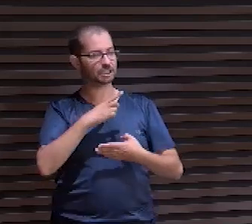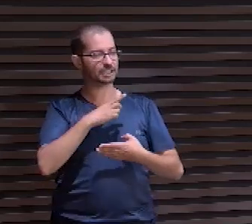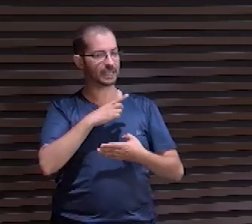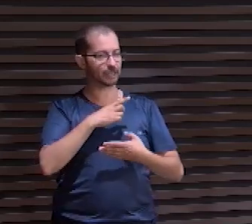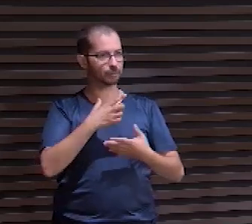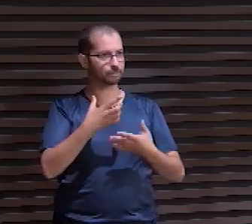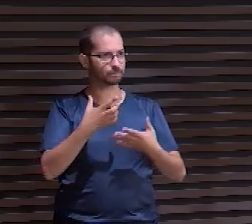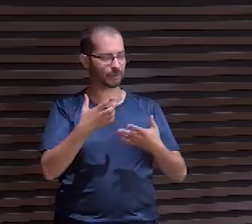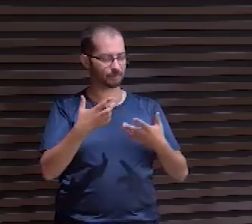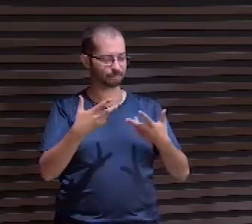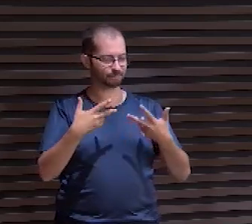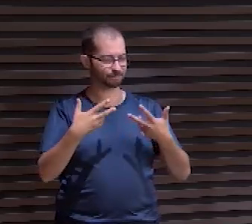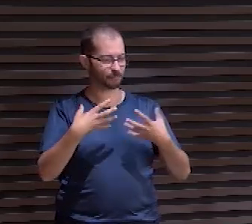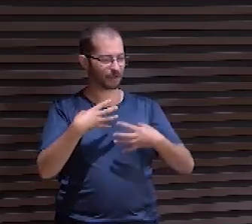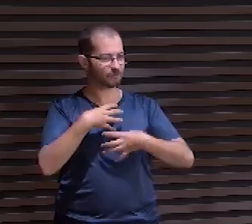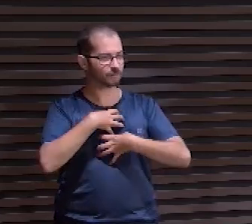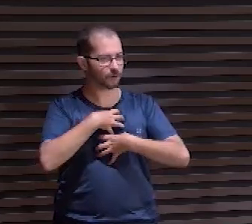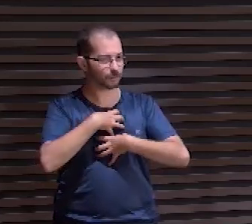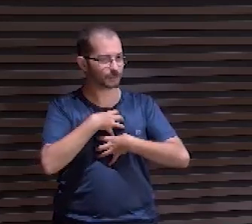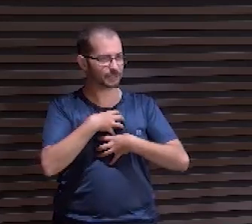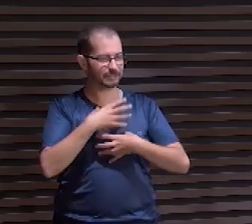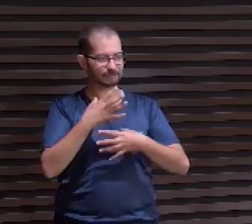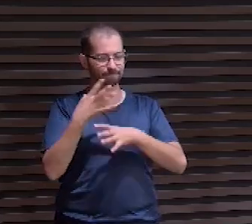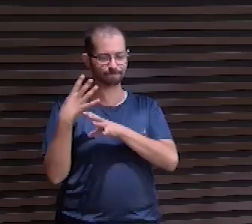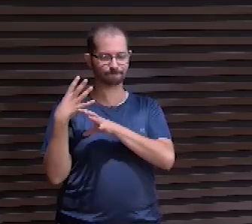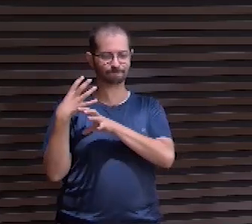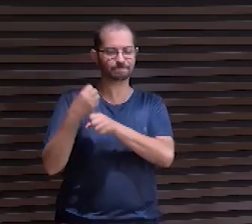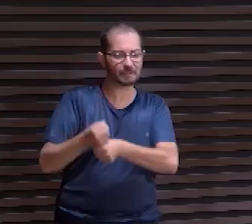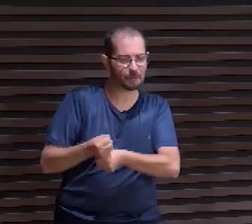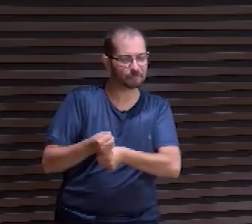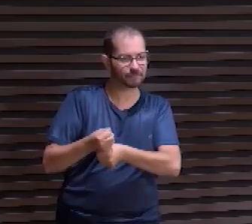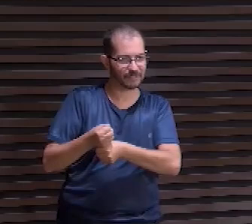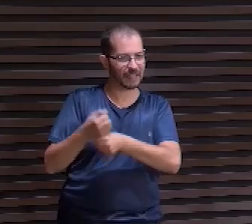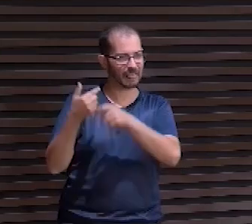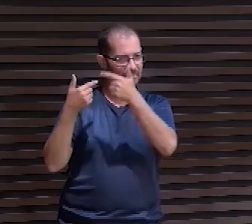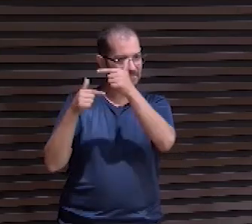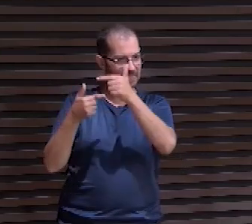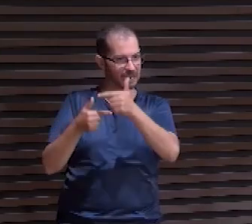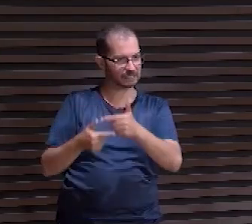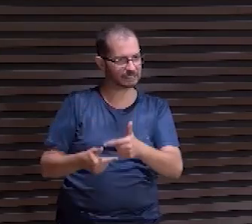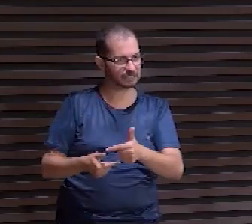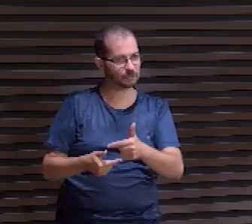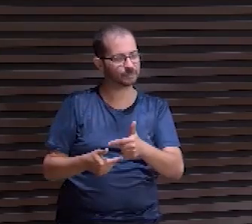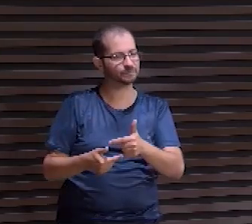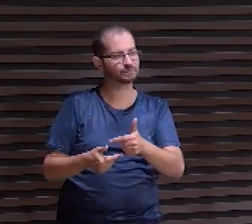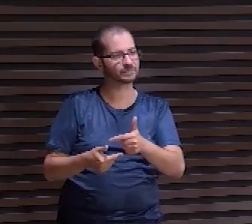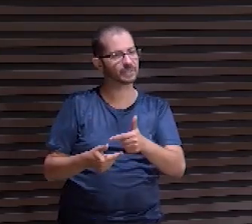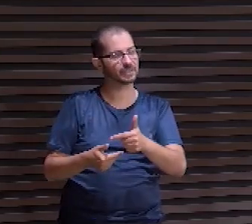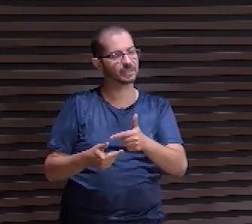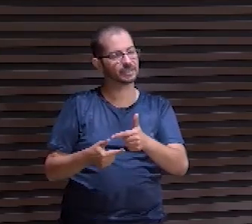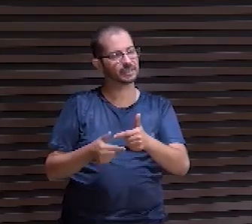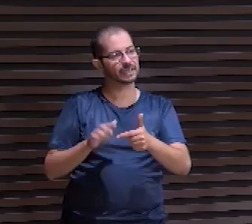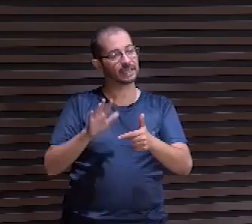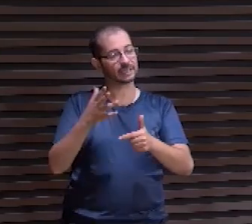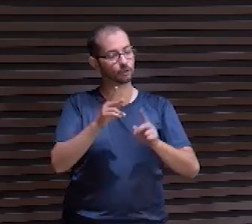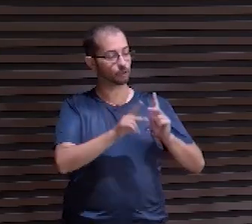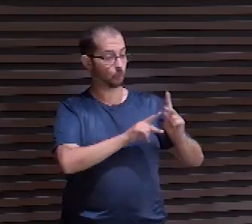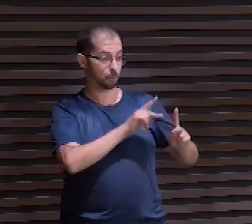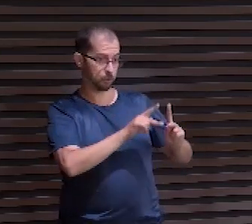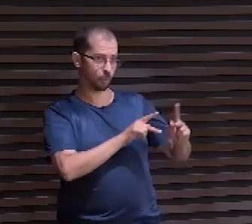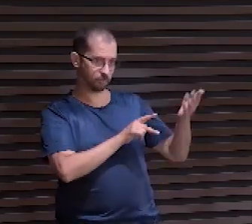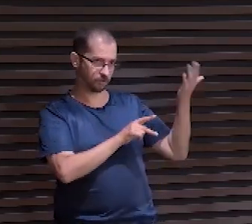nos agarrar certas tradições, e aquele povo, diante da